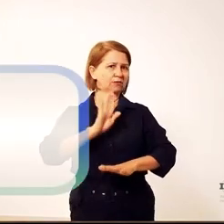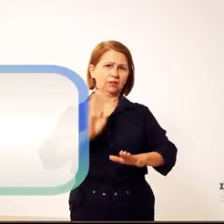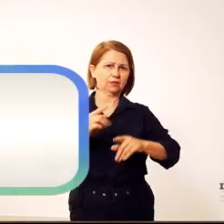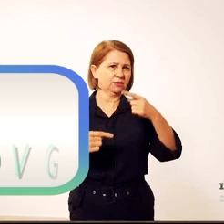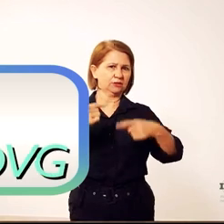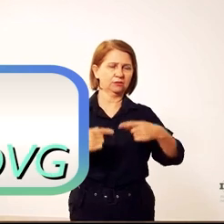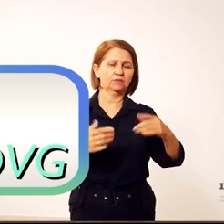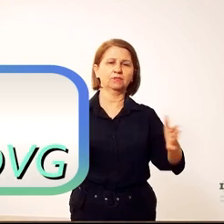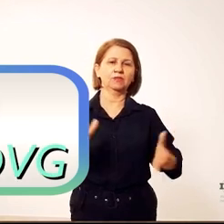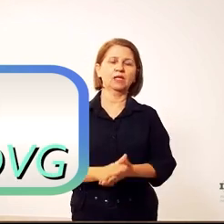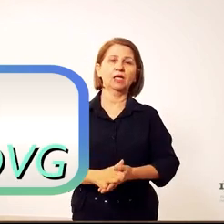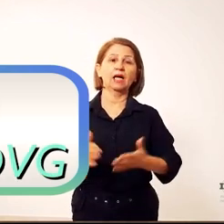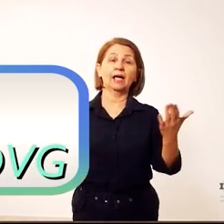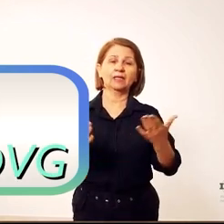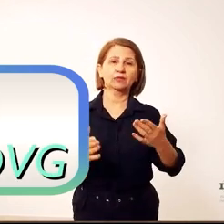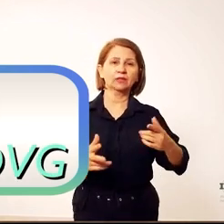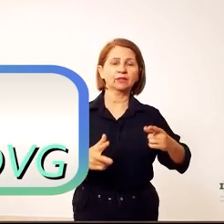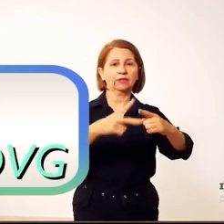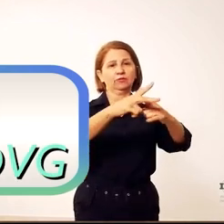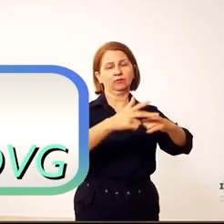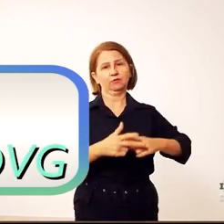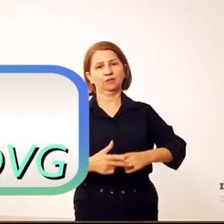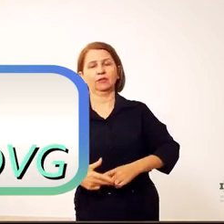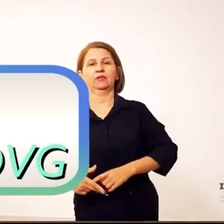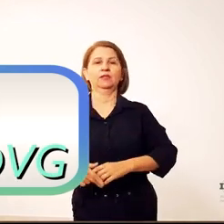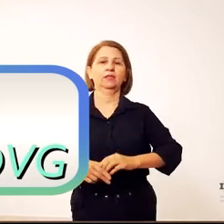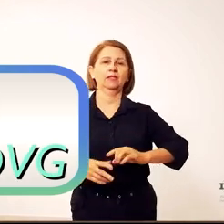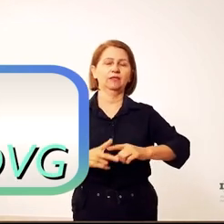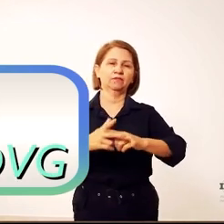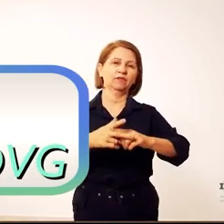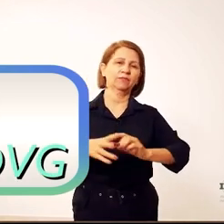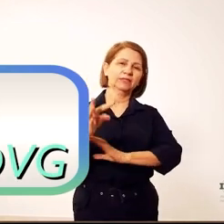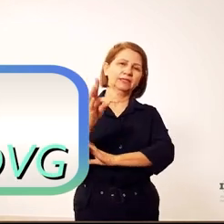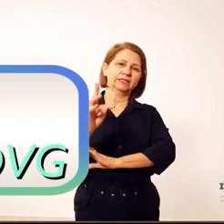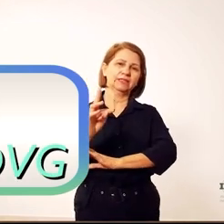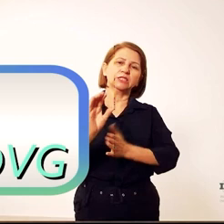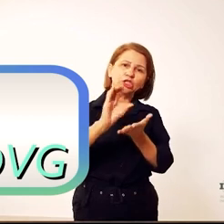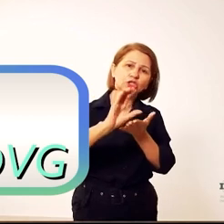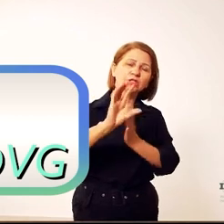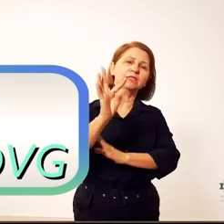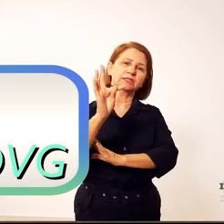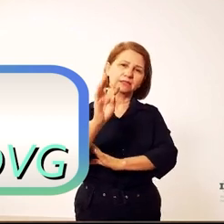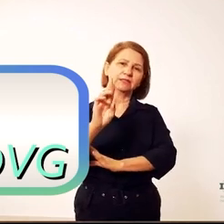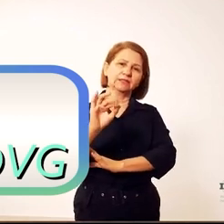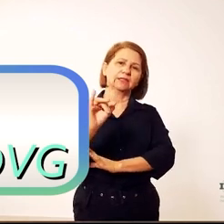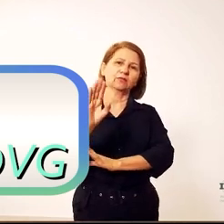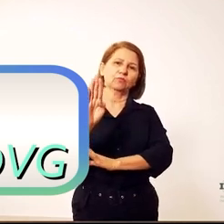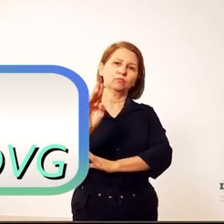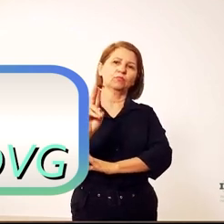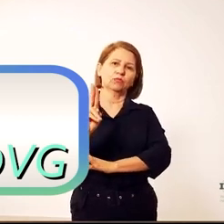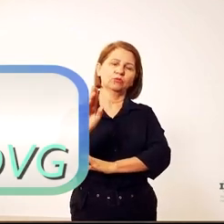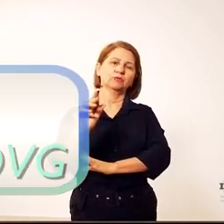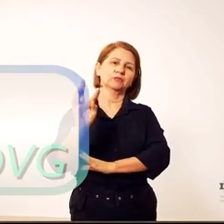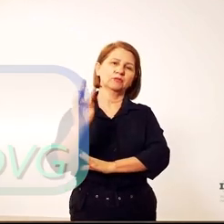Estão se fazendo a reforma tributária. Eu hoje aqui vou falar sobre o Mães de Goiás.